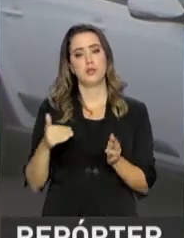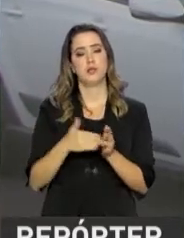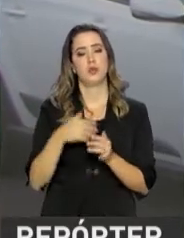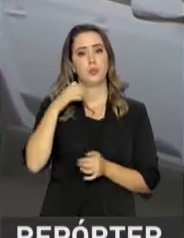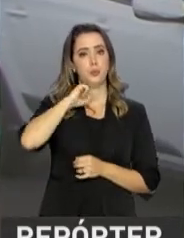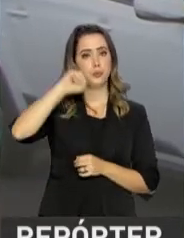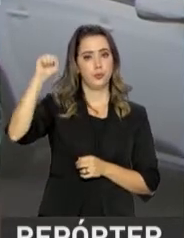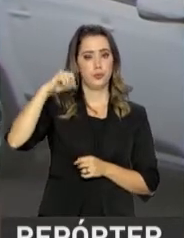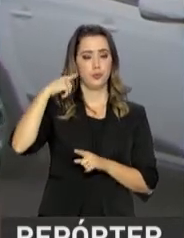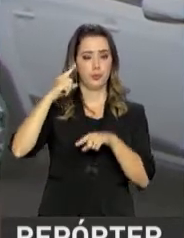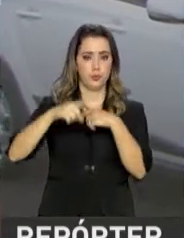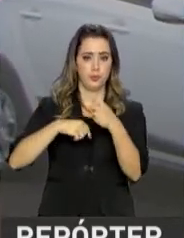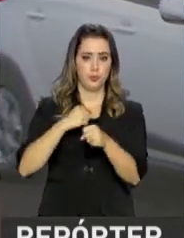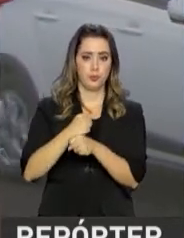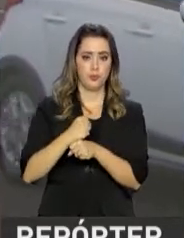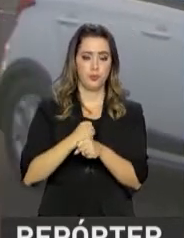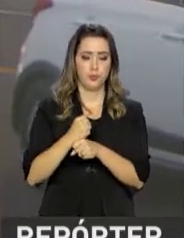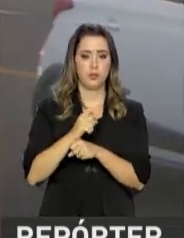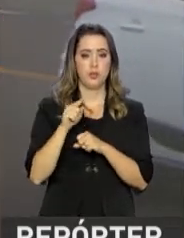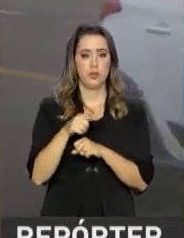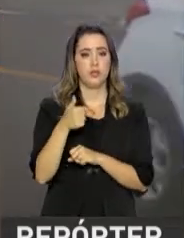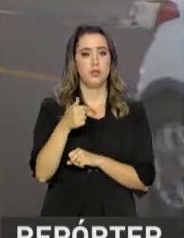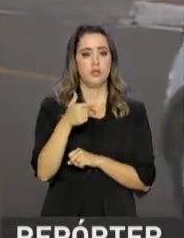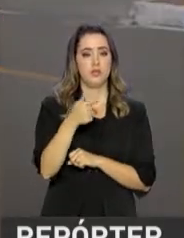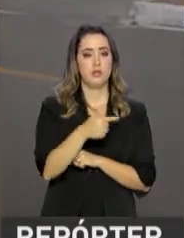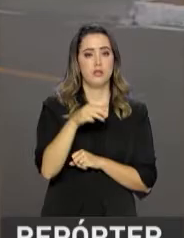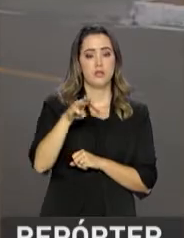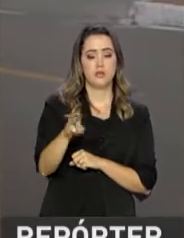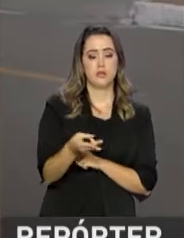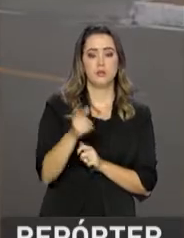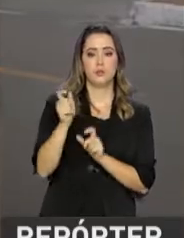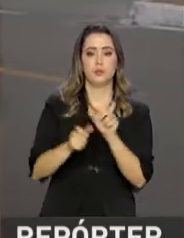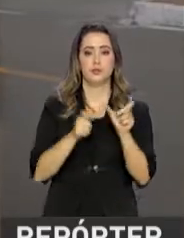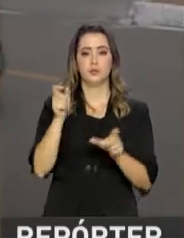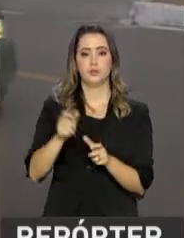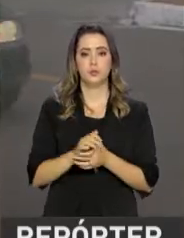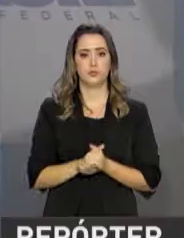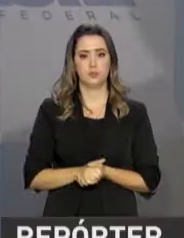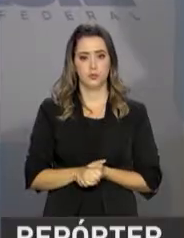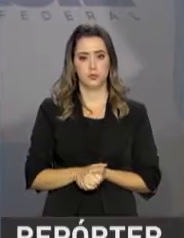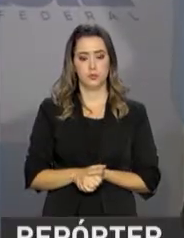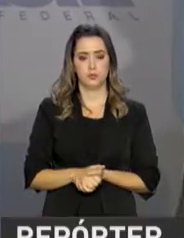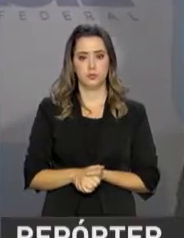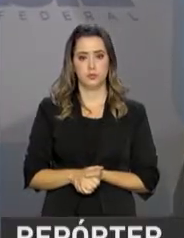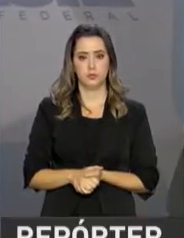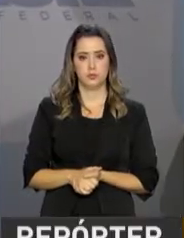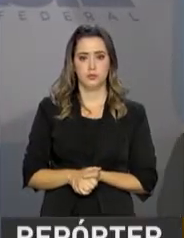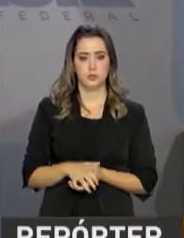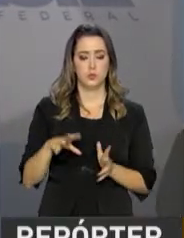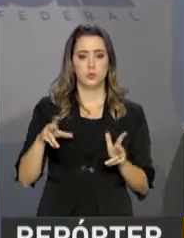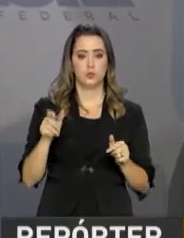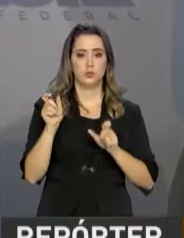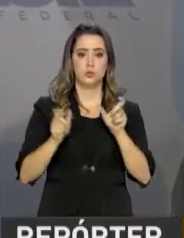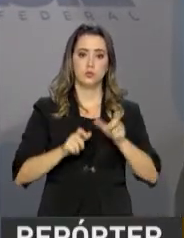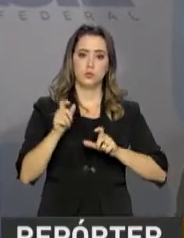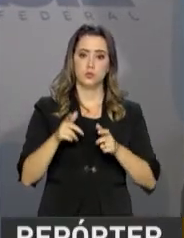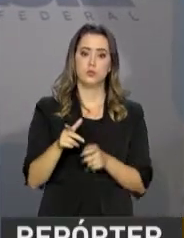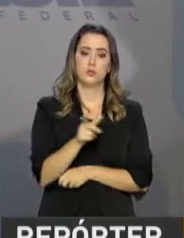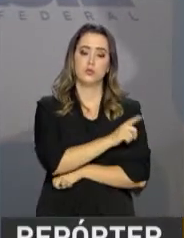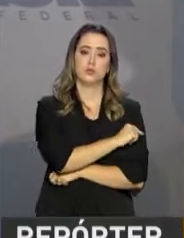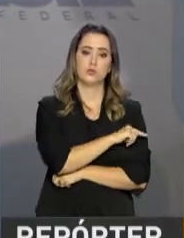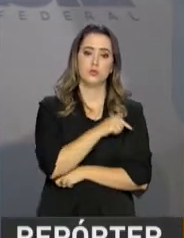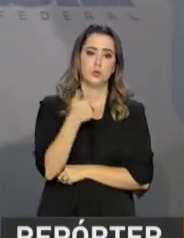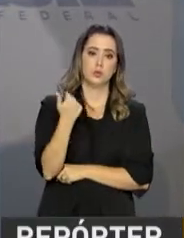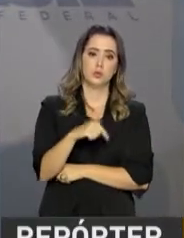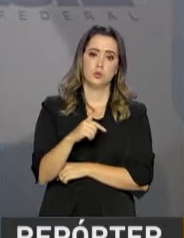do ano que vem e vacinar 77 milhões e 500 mil pessoas todos os pulsos foram assinados portanto não